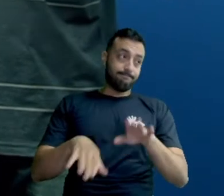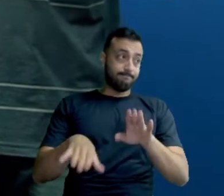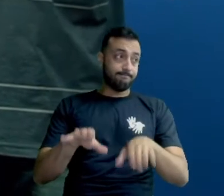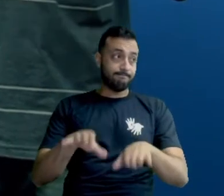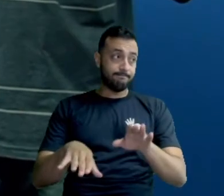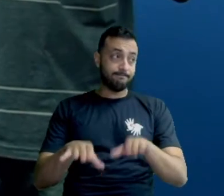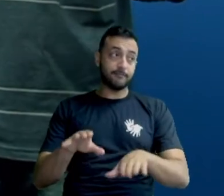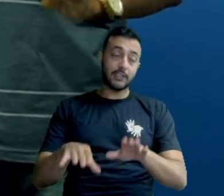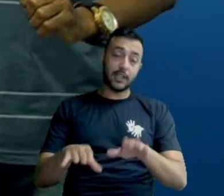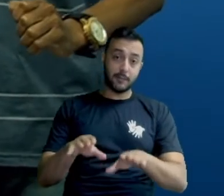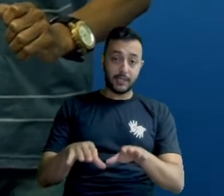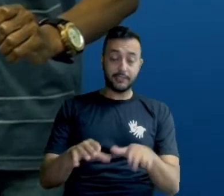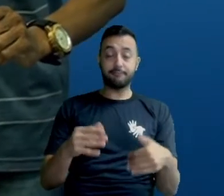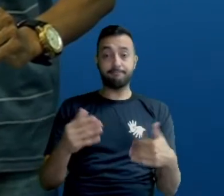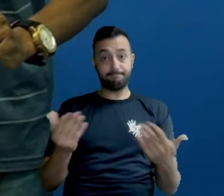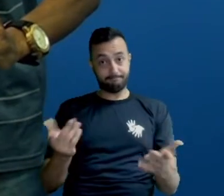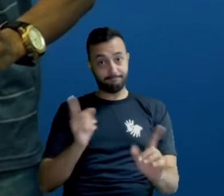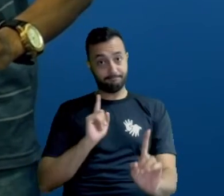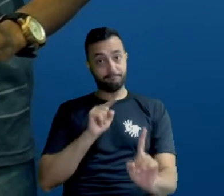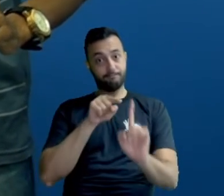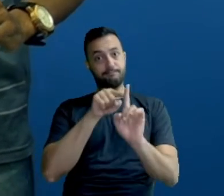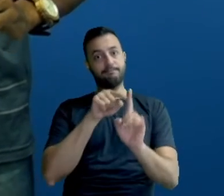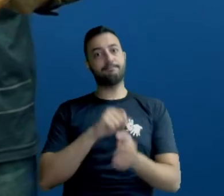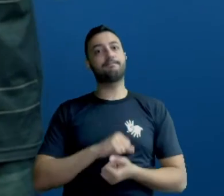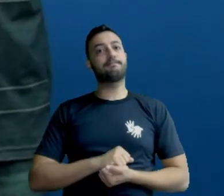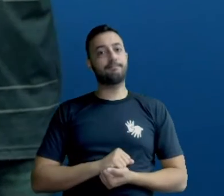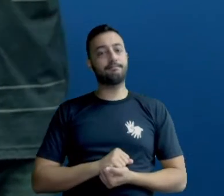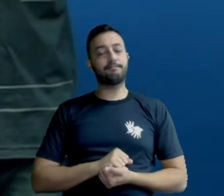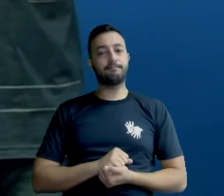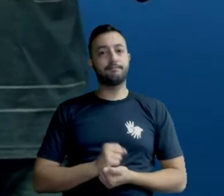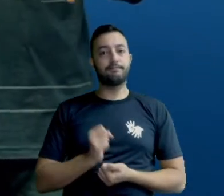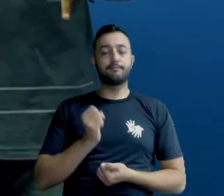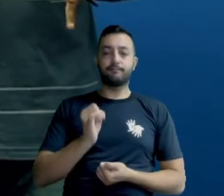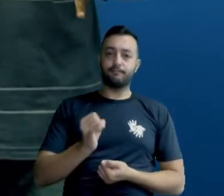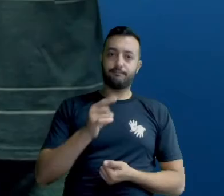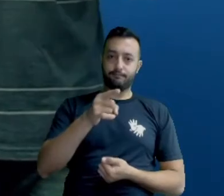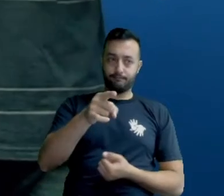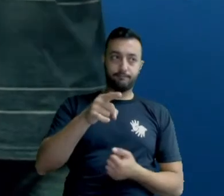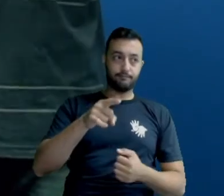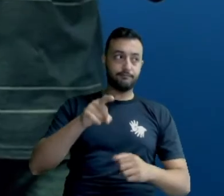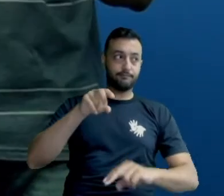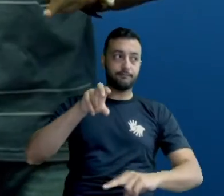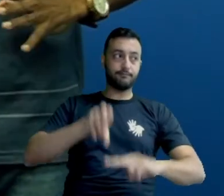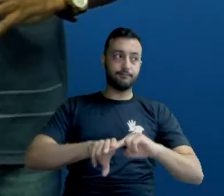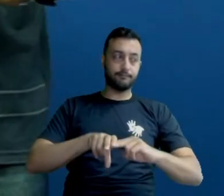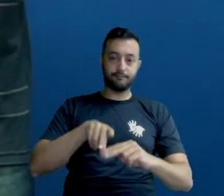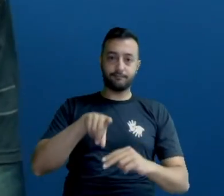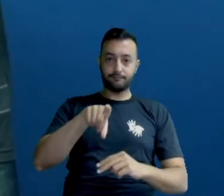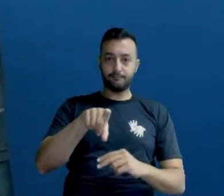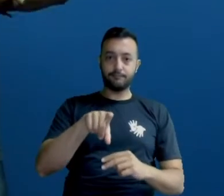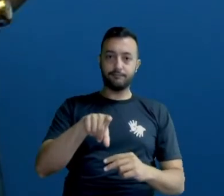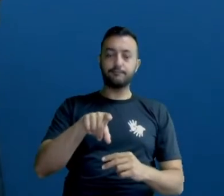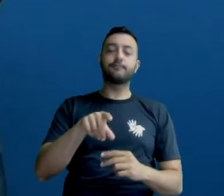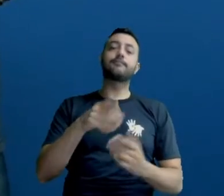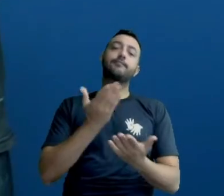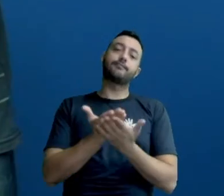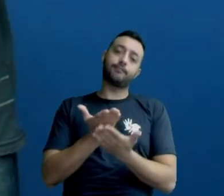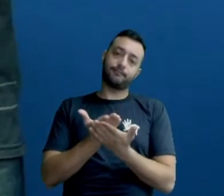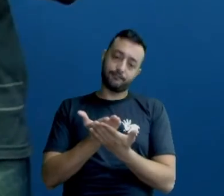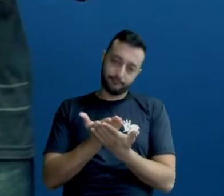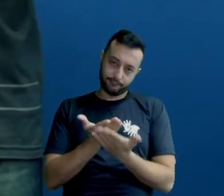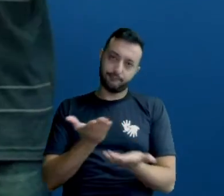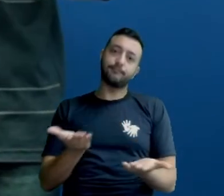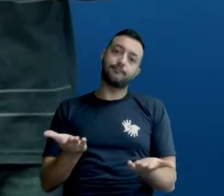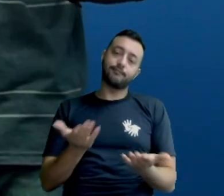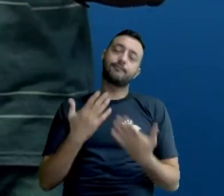Depende do referencial, tá? Se você está sentado nesse momento aí, não sei que vocês vão estar sentados assistindo a minha aula,